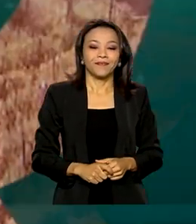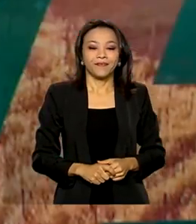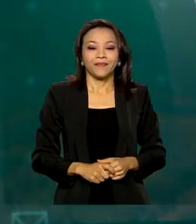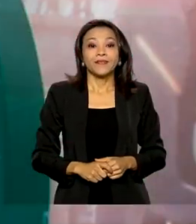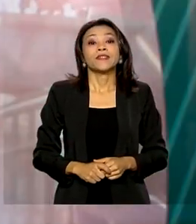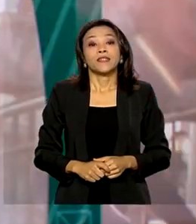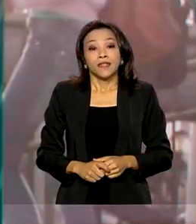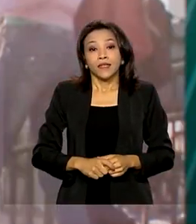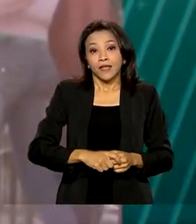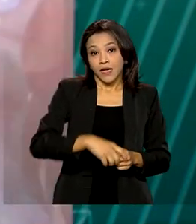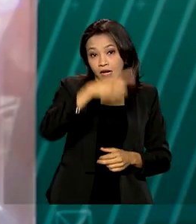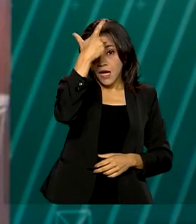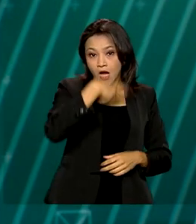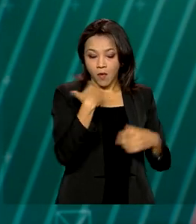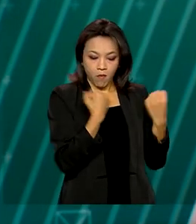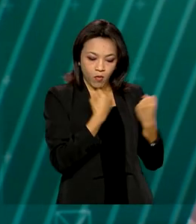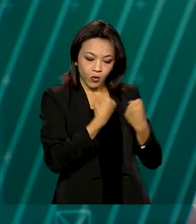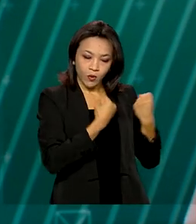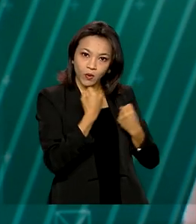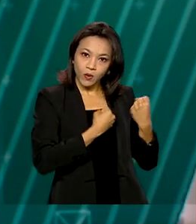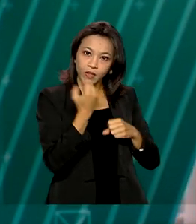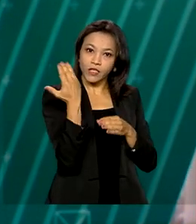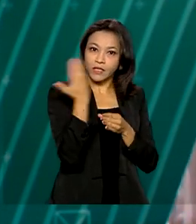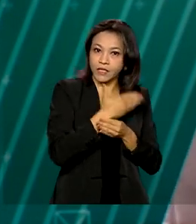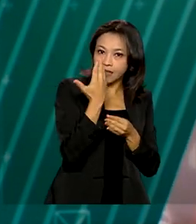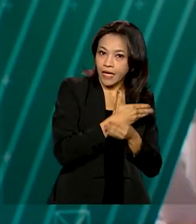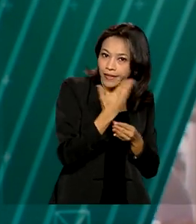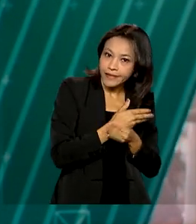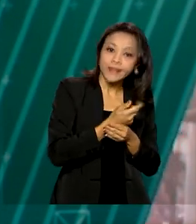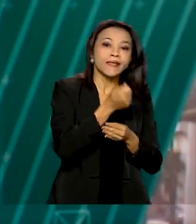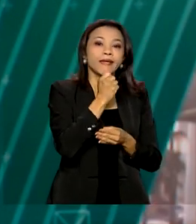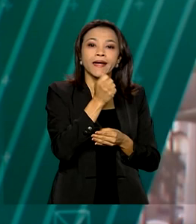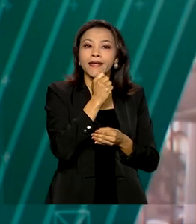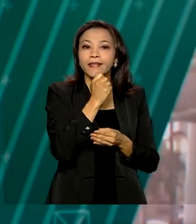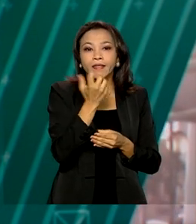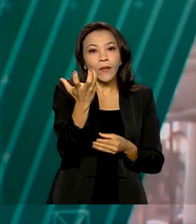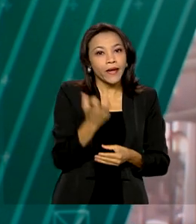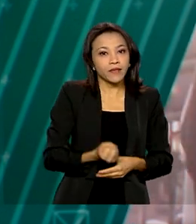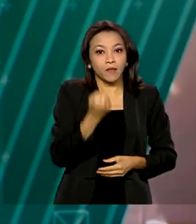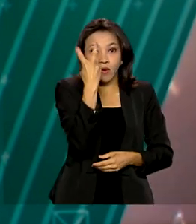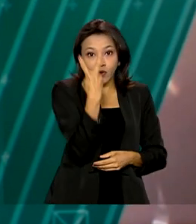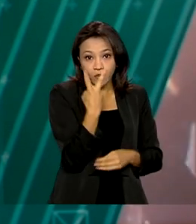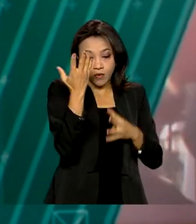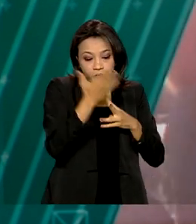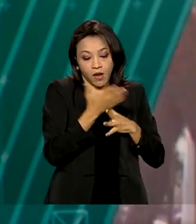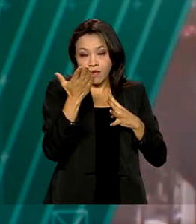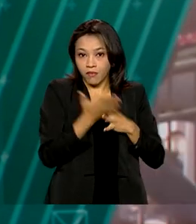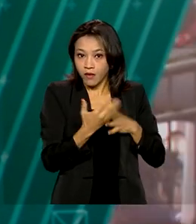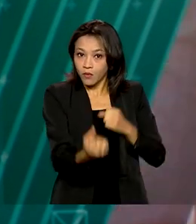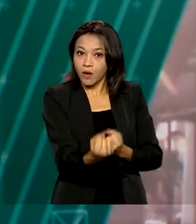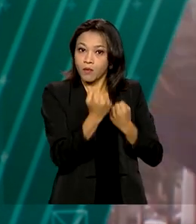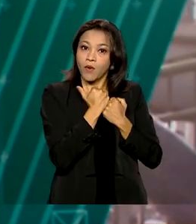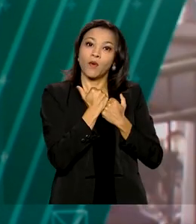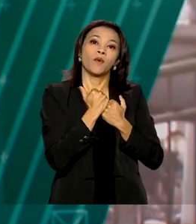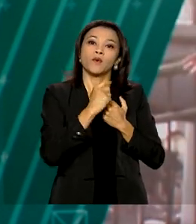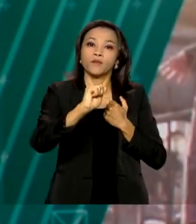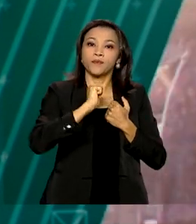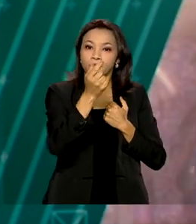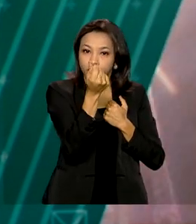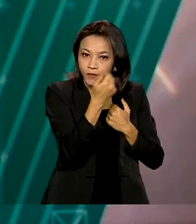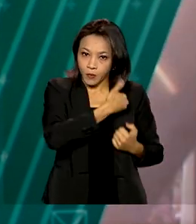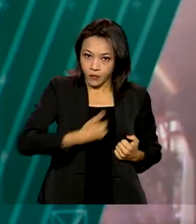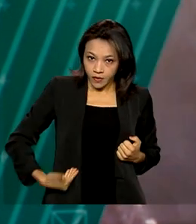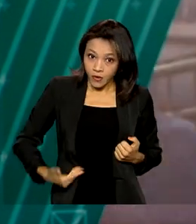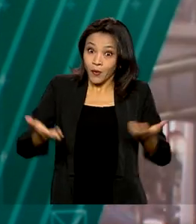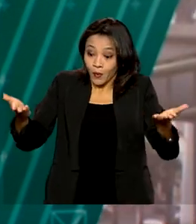os motoristas de táxi que não receberão as duas primeiras parcelas do auxílio taxista tem hoje